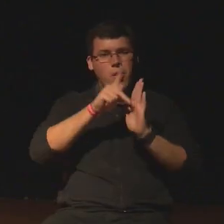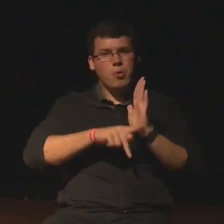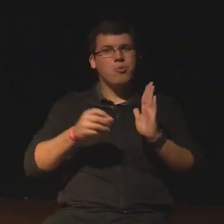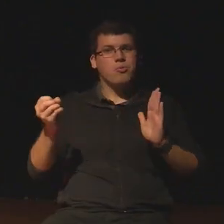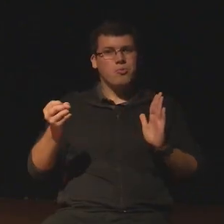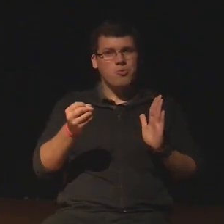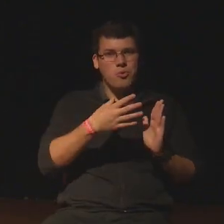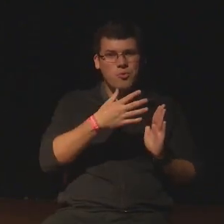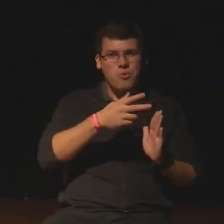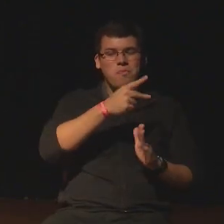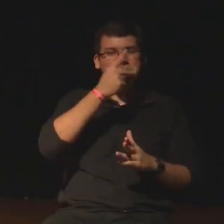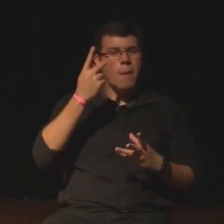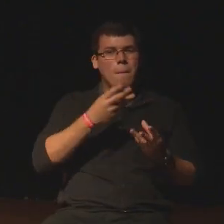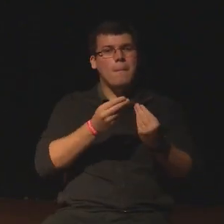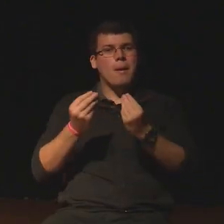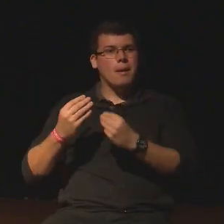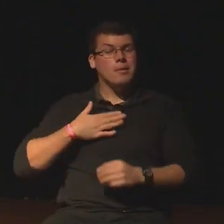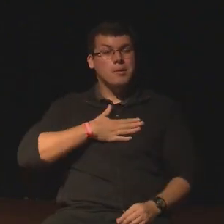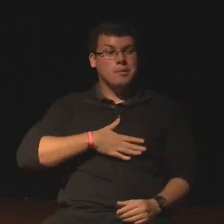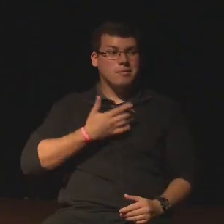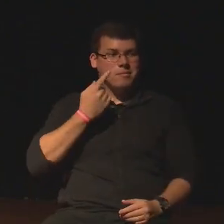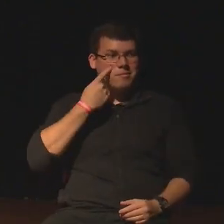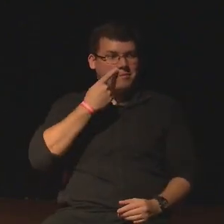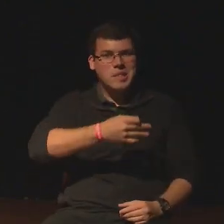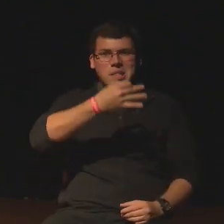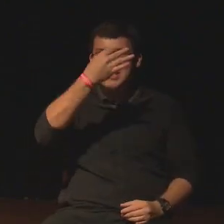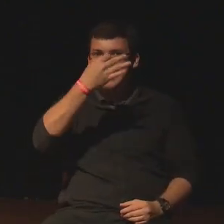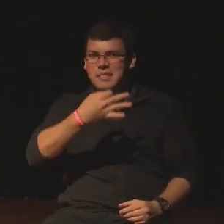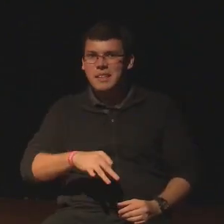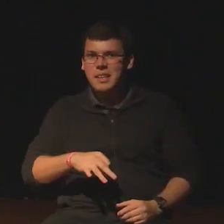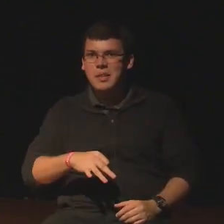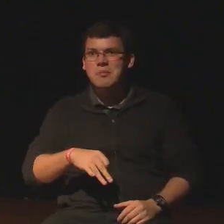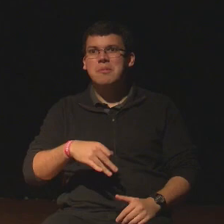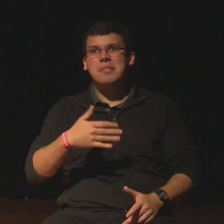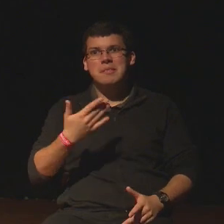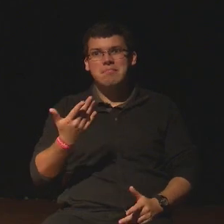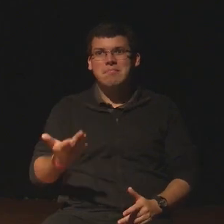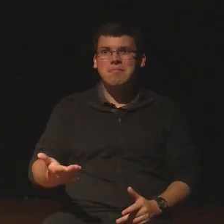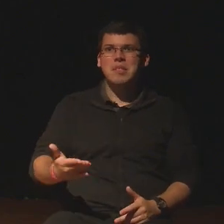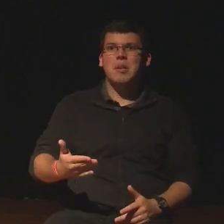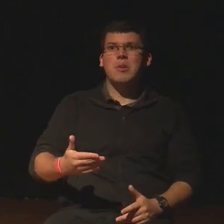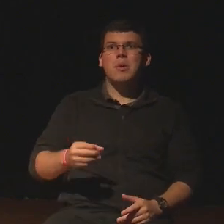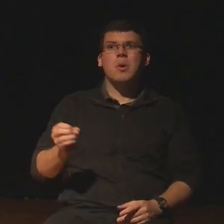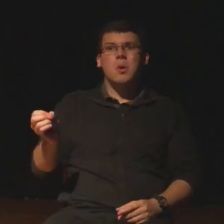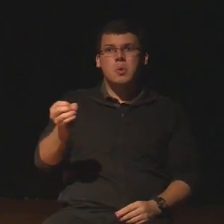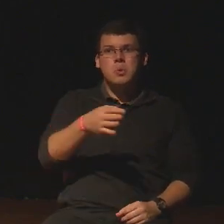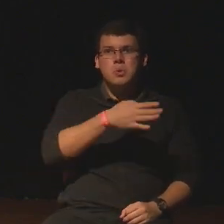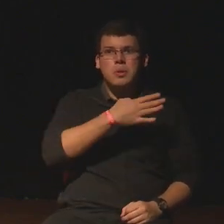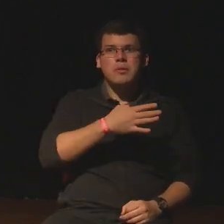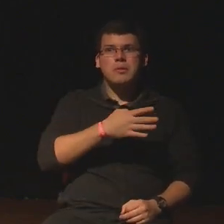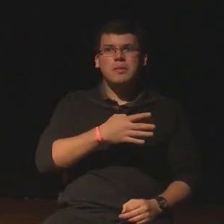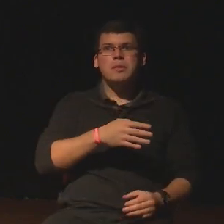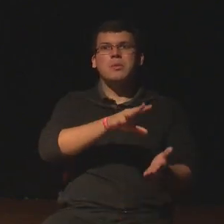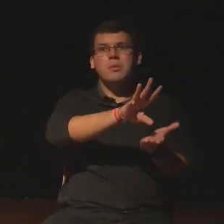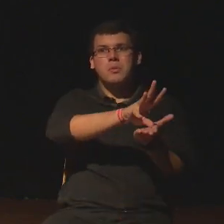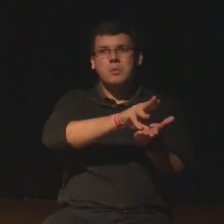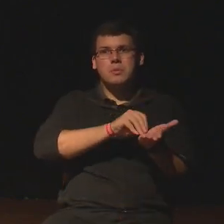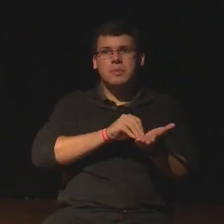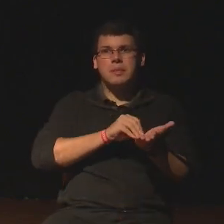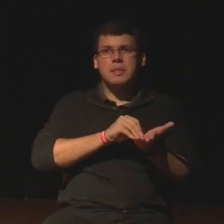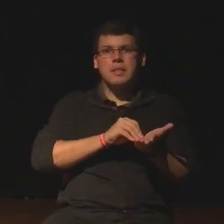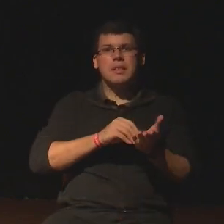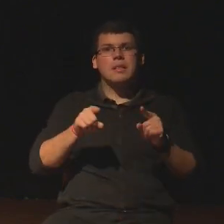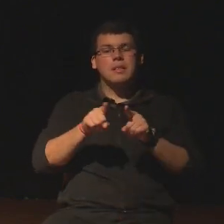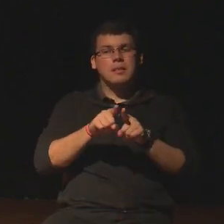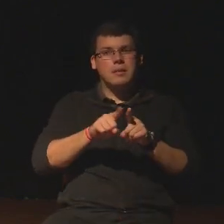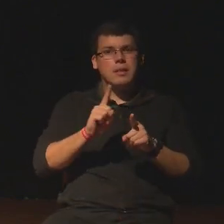Vamos ver se vai dar certo, que seja um modelo para que novas iniciativas possam ter acessibilidade também dessa forma. E nós colocamos tanto a Secretaria Municipal da